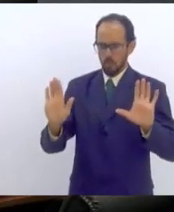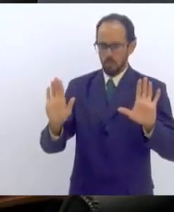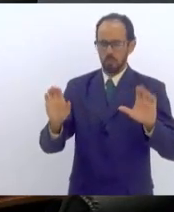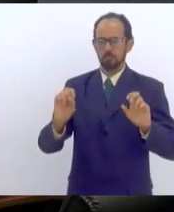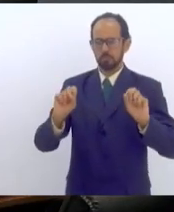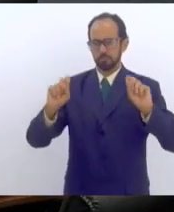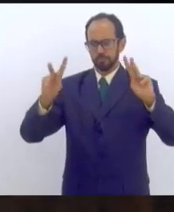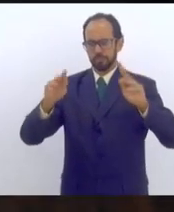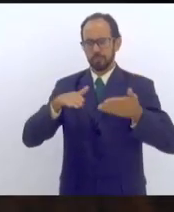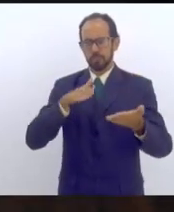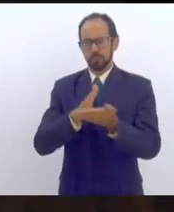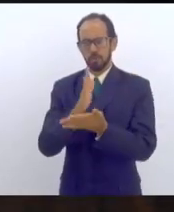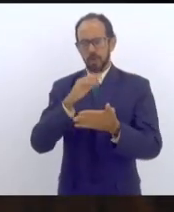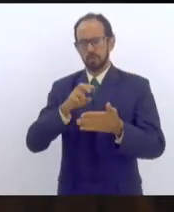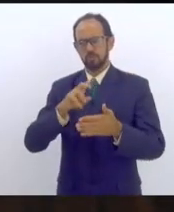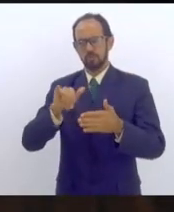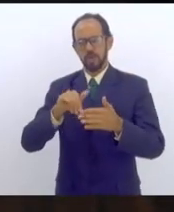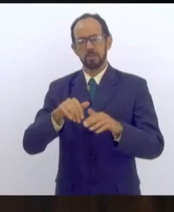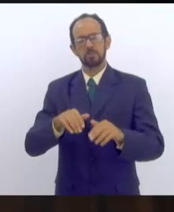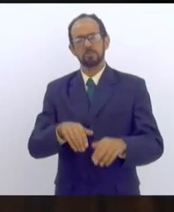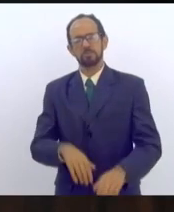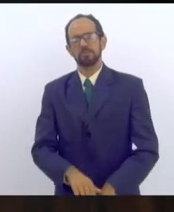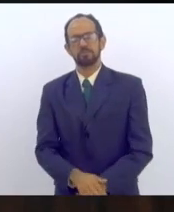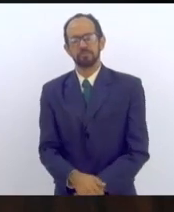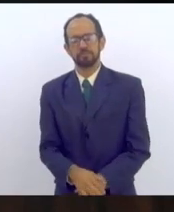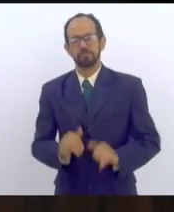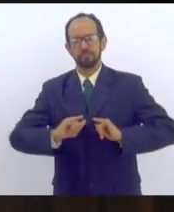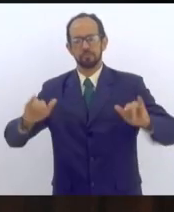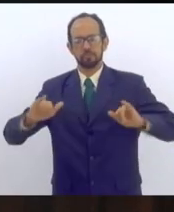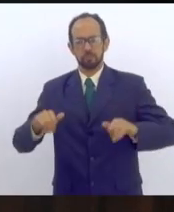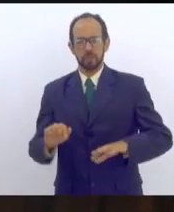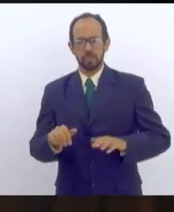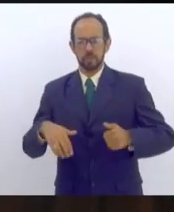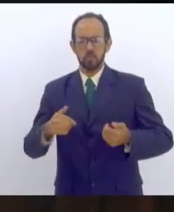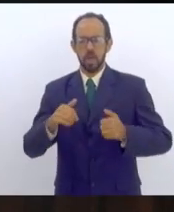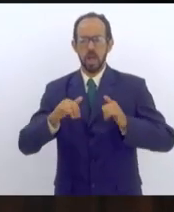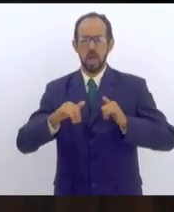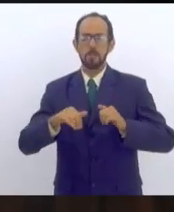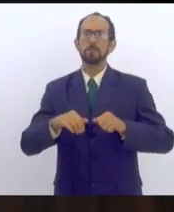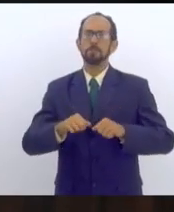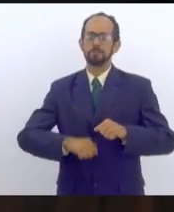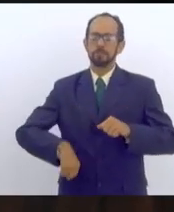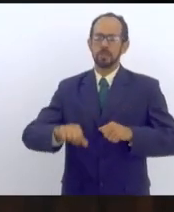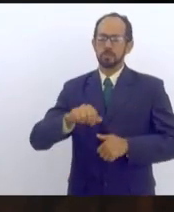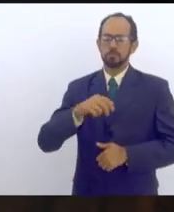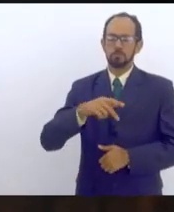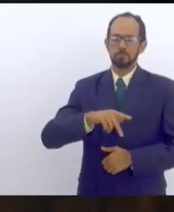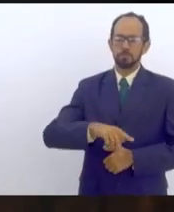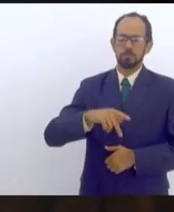Então, aprovado, vai para promulgação. Anuncio. Projeto de resolução número